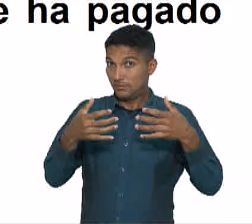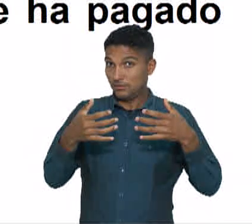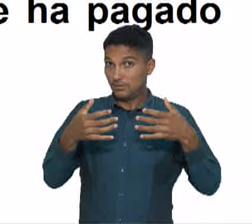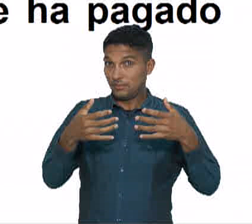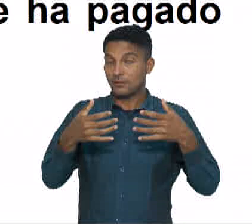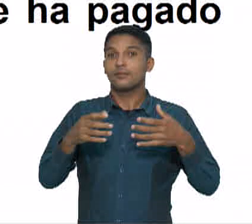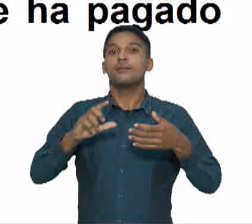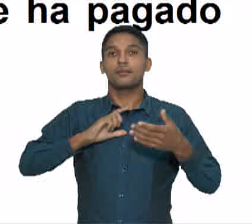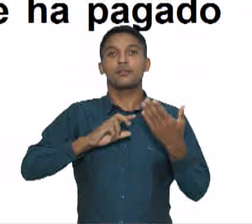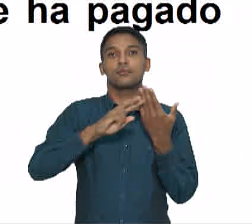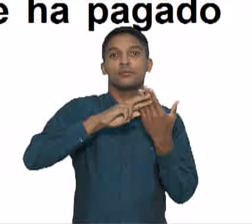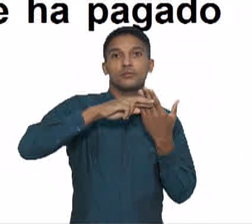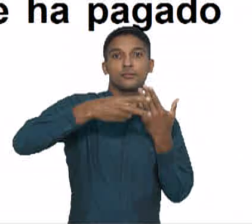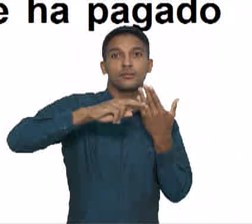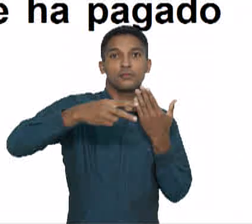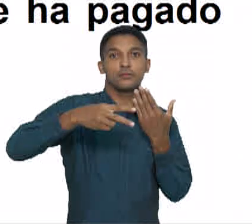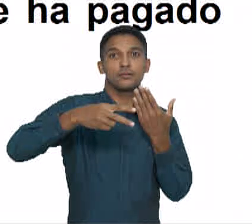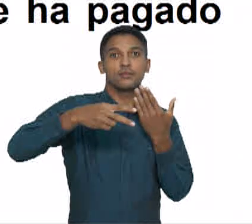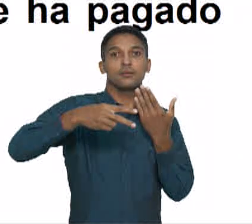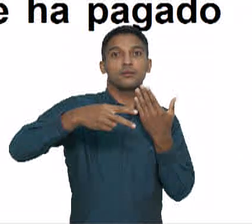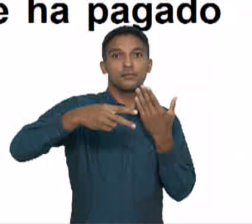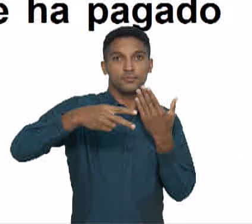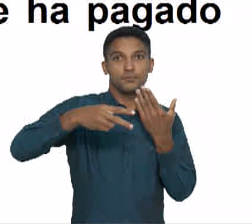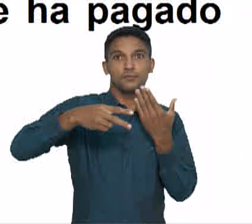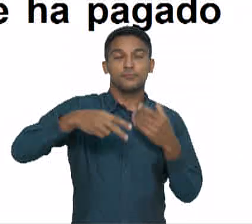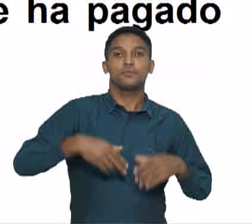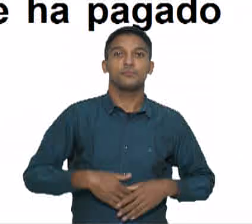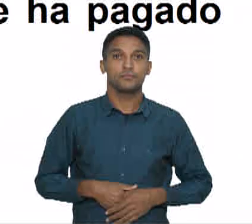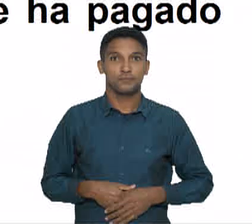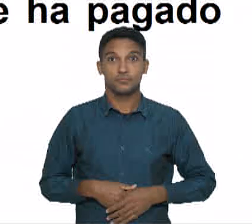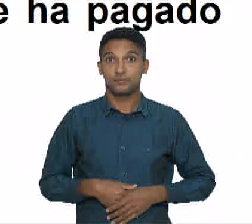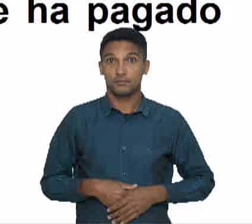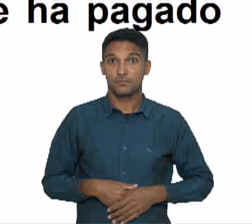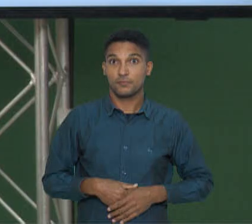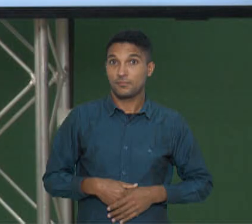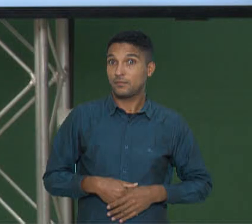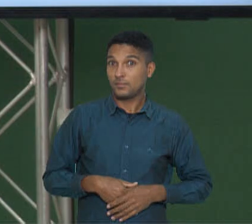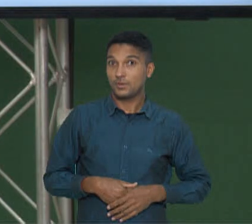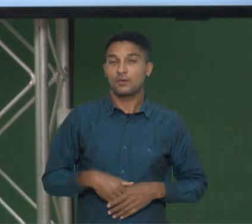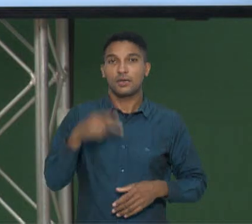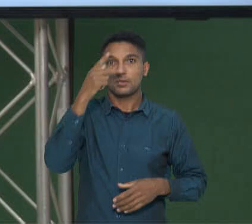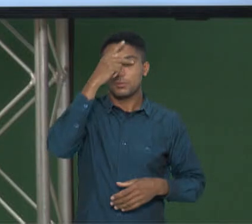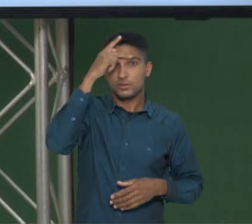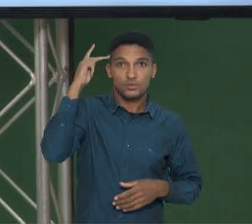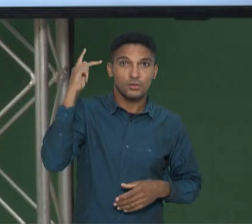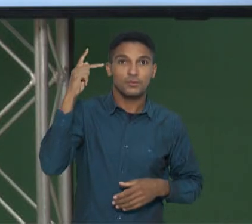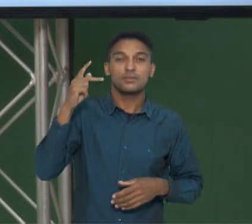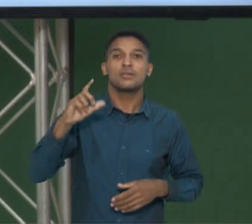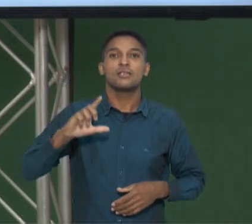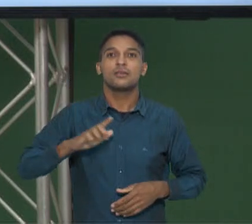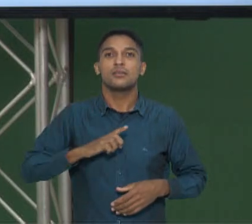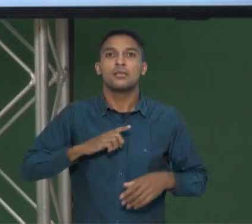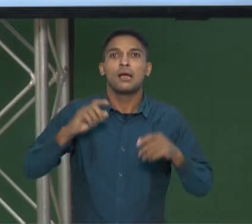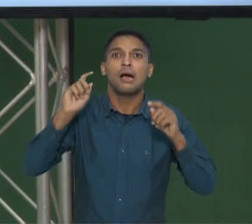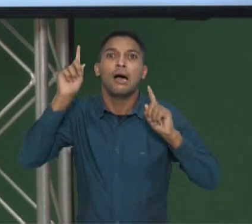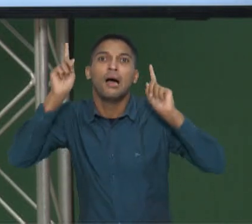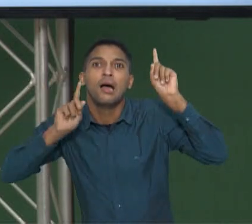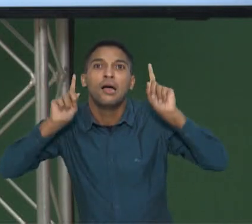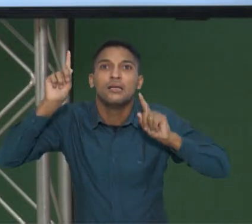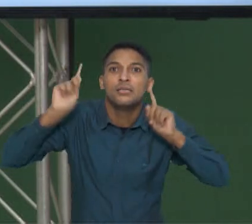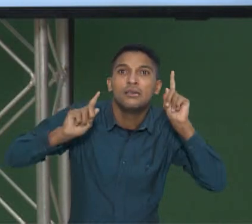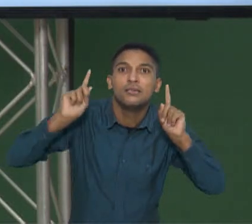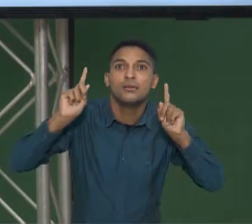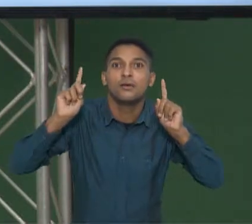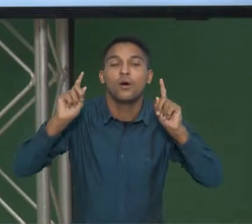no suele ser tão satisfatório como esperava. Ou seja, mesmo as pessoas tentando utilizar uma expressão ou outra, o uso não